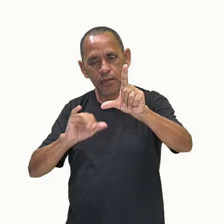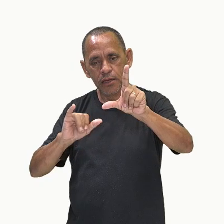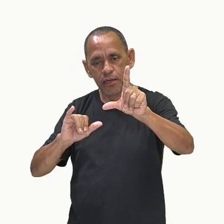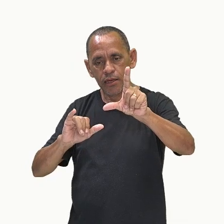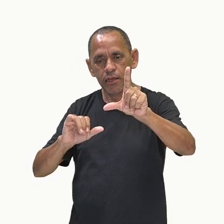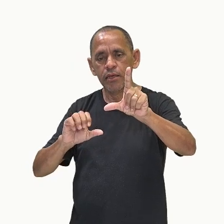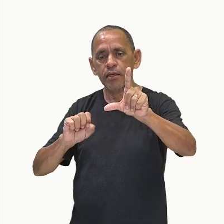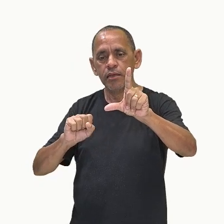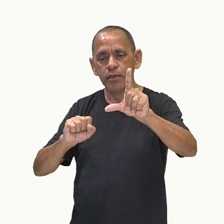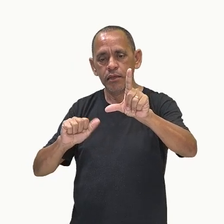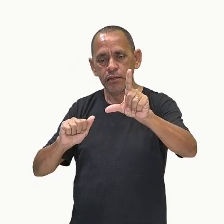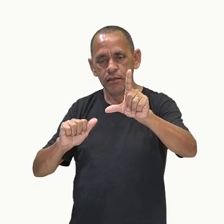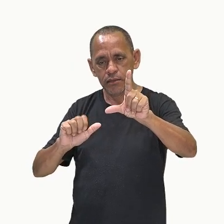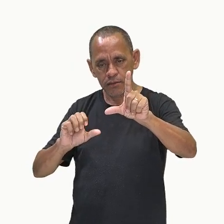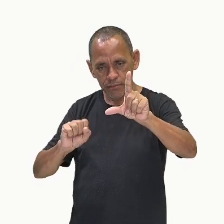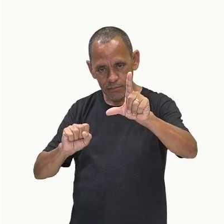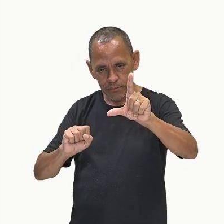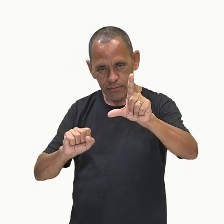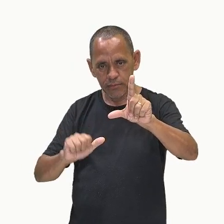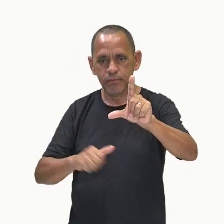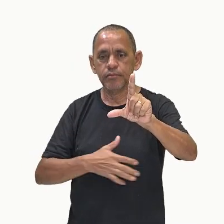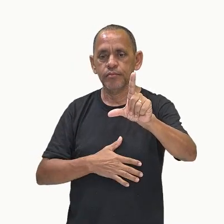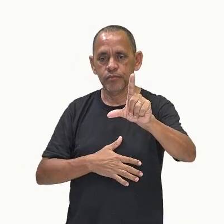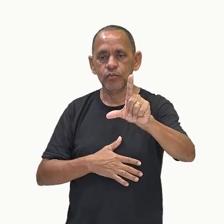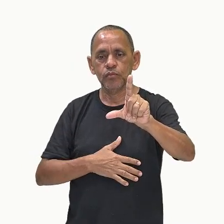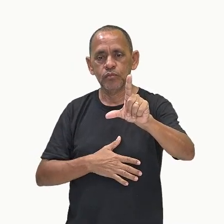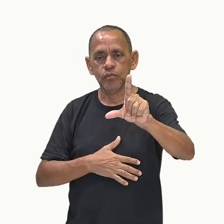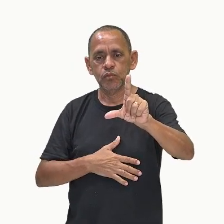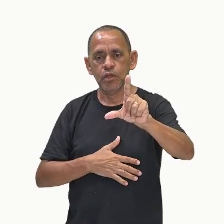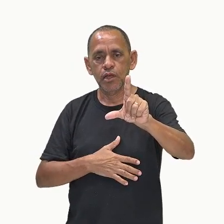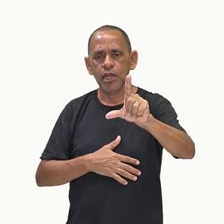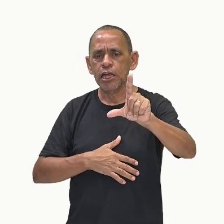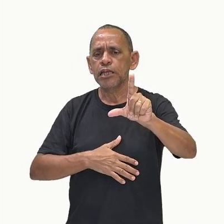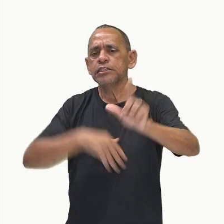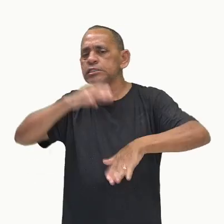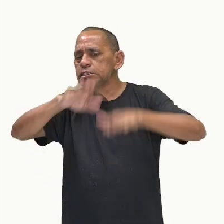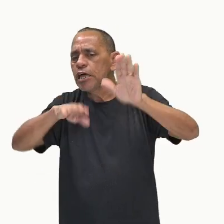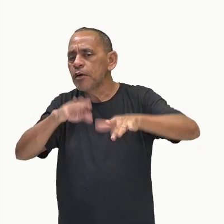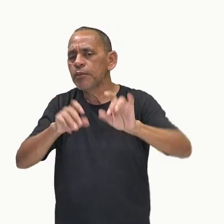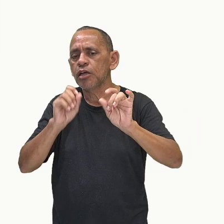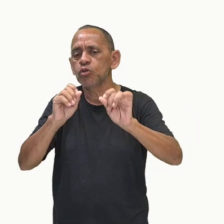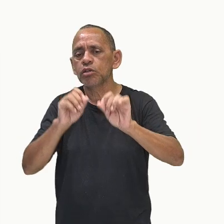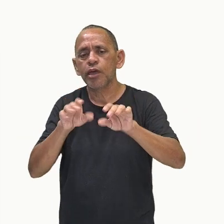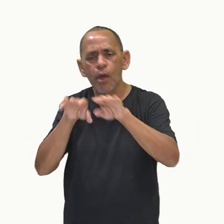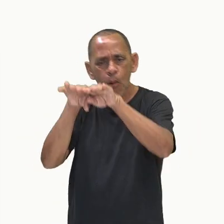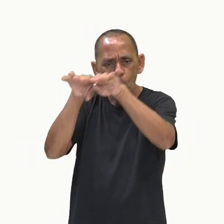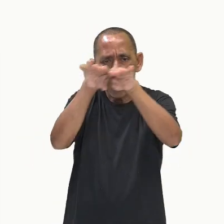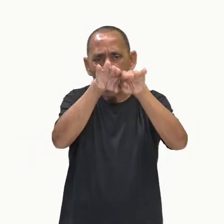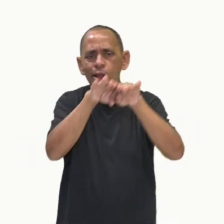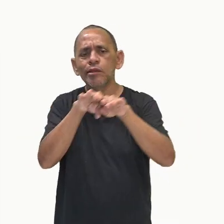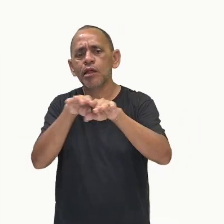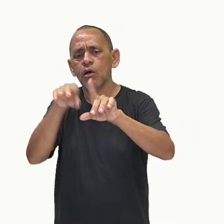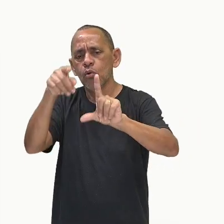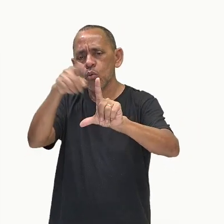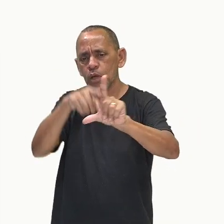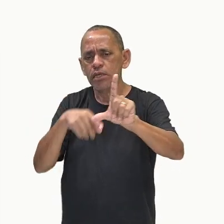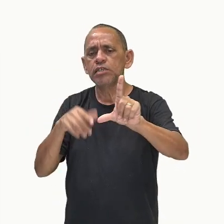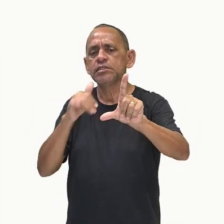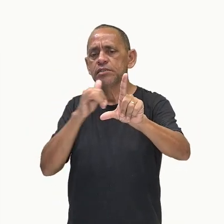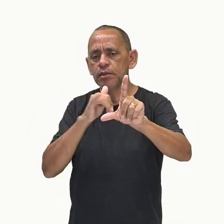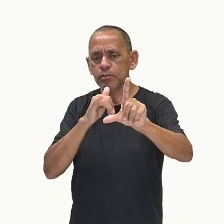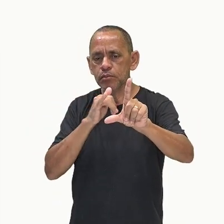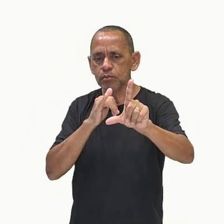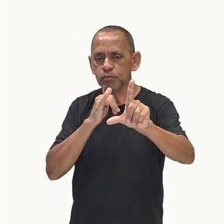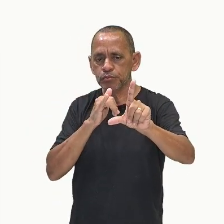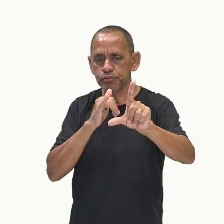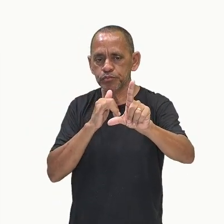porque eles vão admitir sempre um posicionamento padrão. No caso, o ponto A,